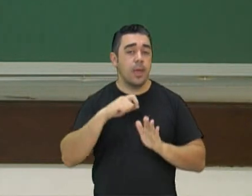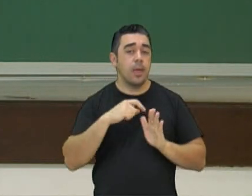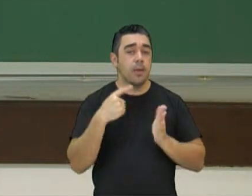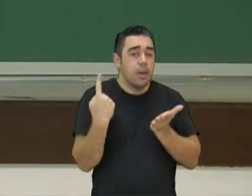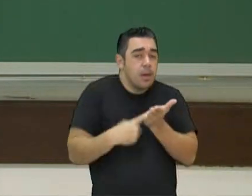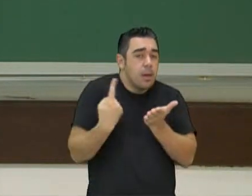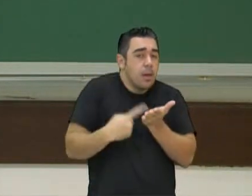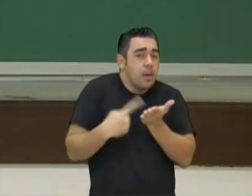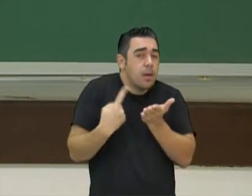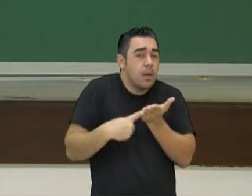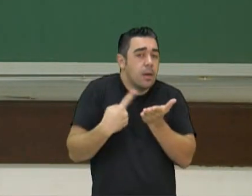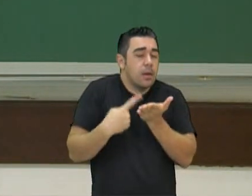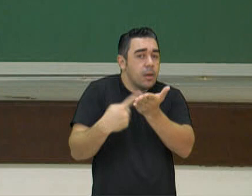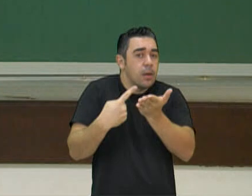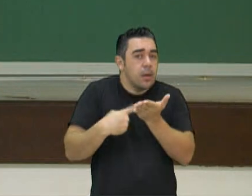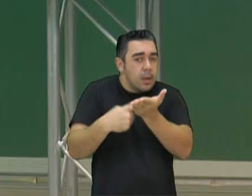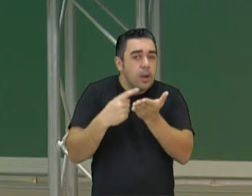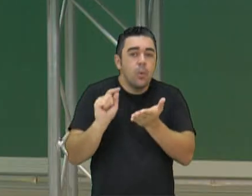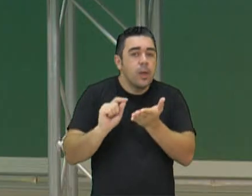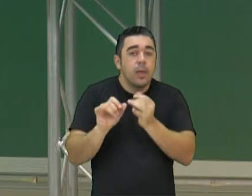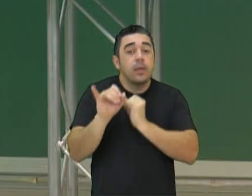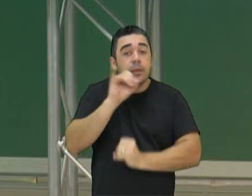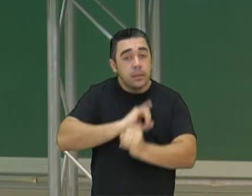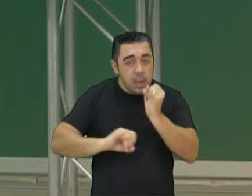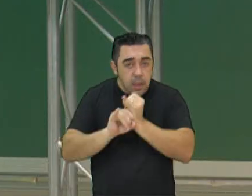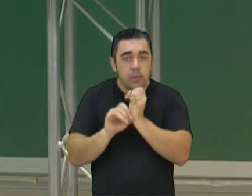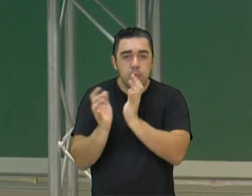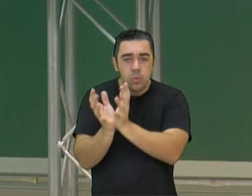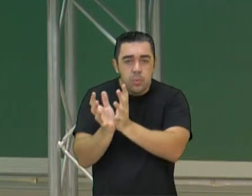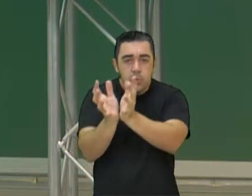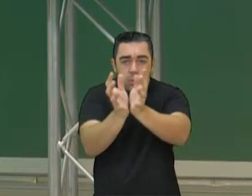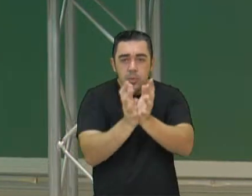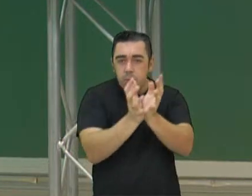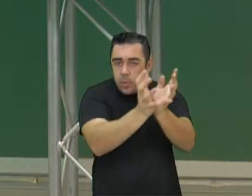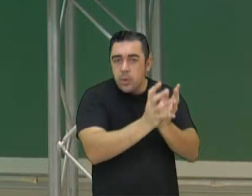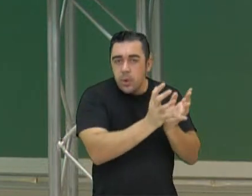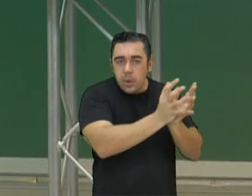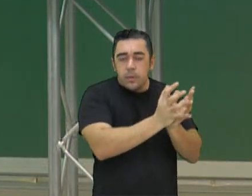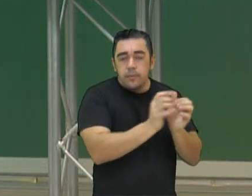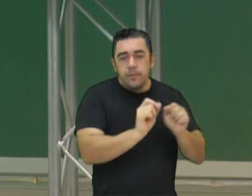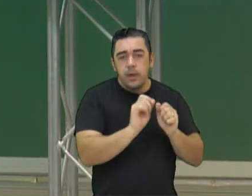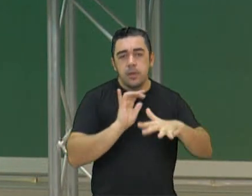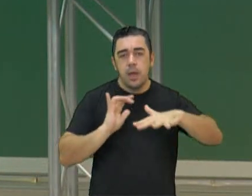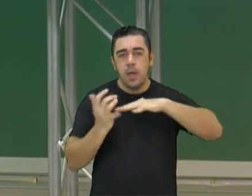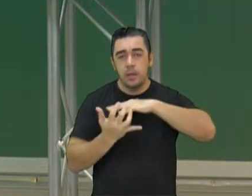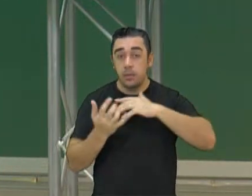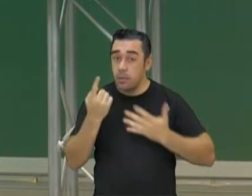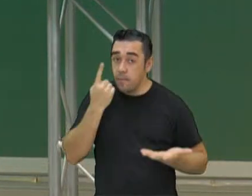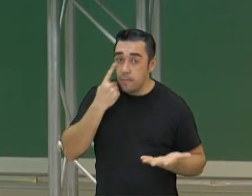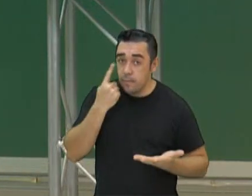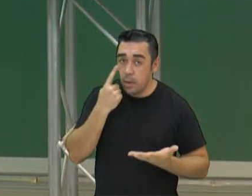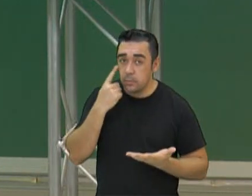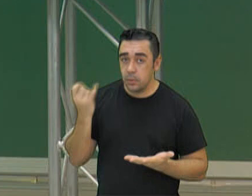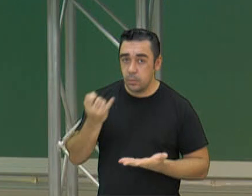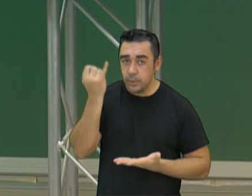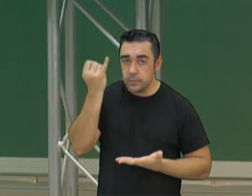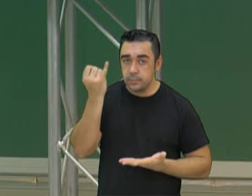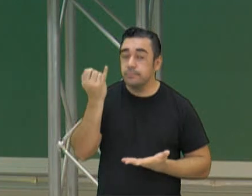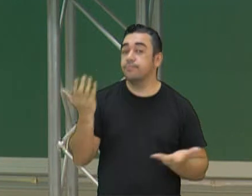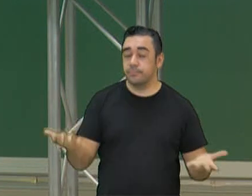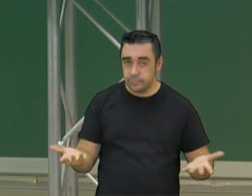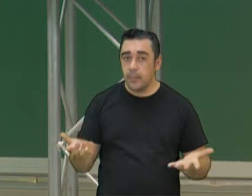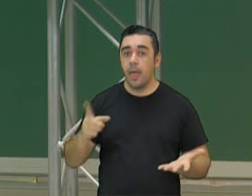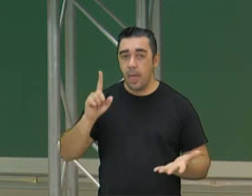marcados, né, combinados pela internet, em vários grupos das redes sociais. Então, olha o tamanho da importância, né, como um